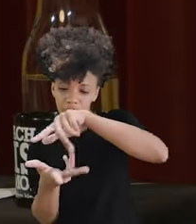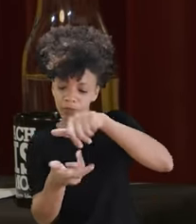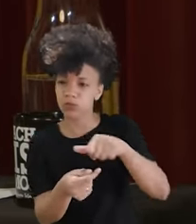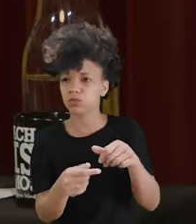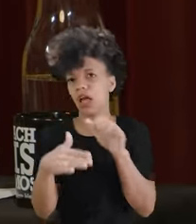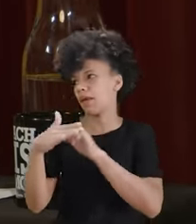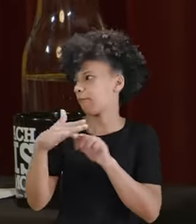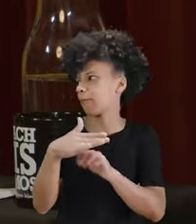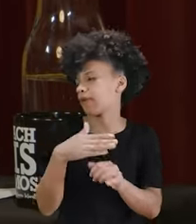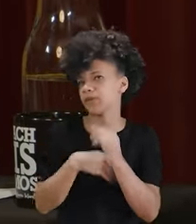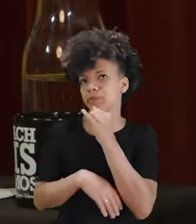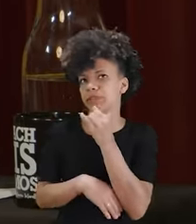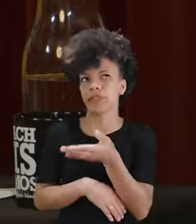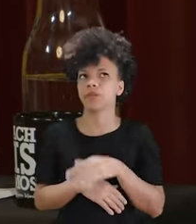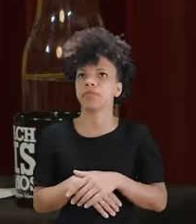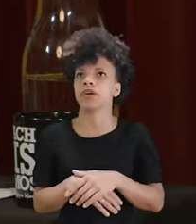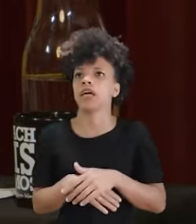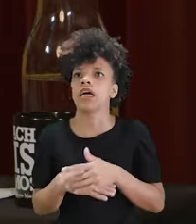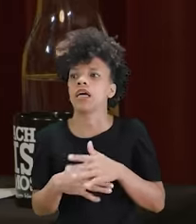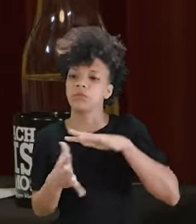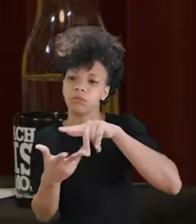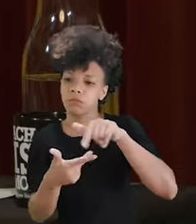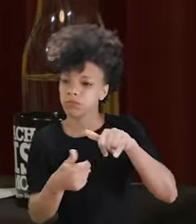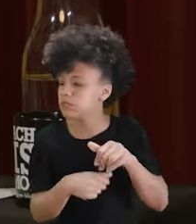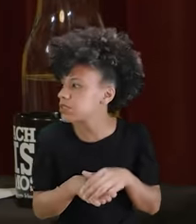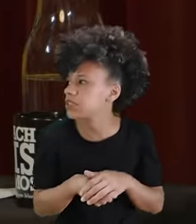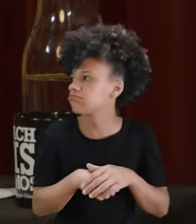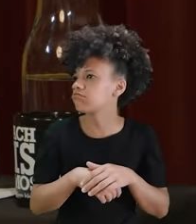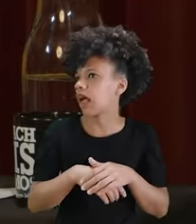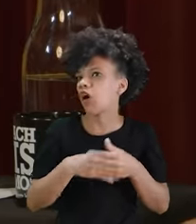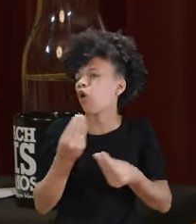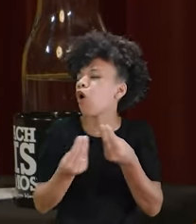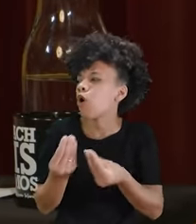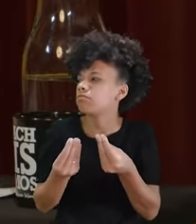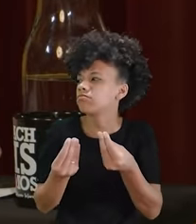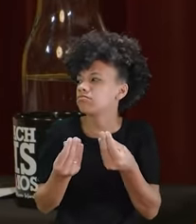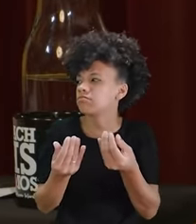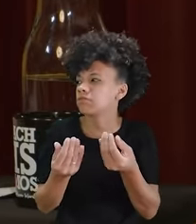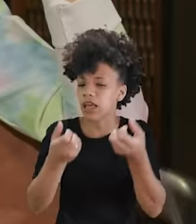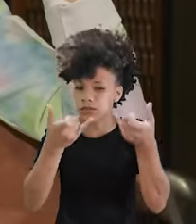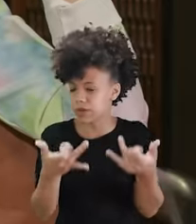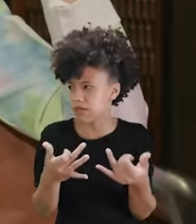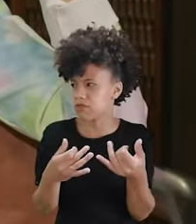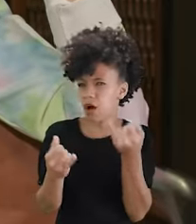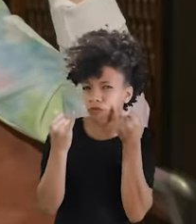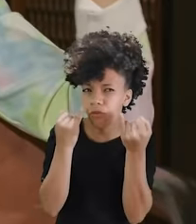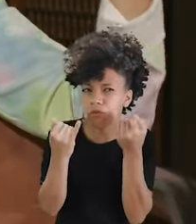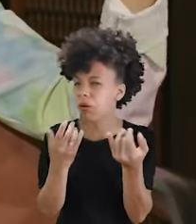é geralmente são empresas internacionais como é como é que como é que eu falo hattori sobre a gente